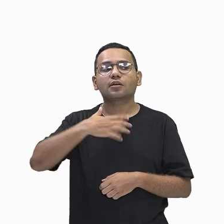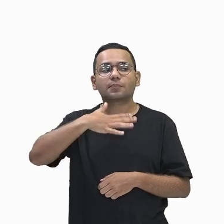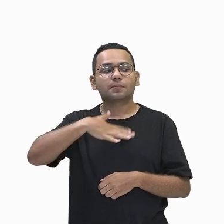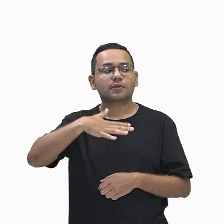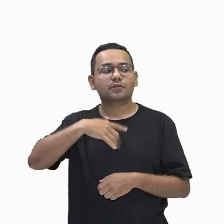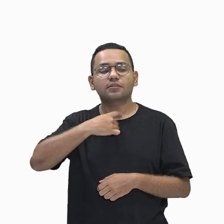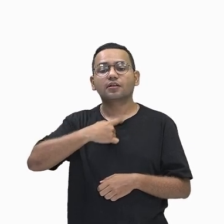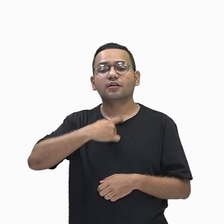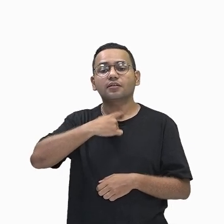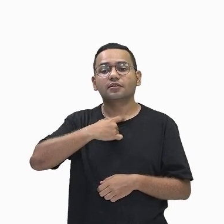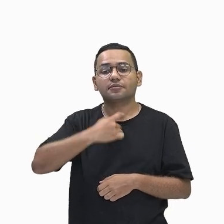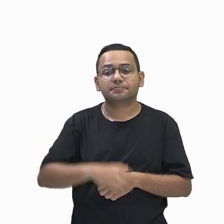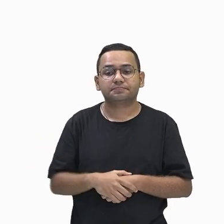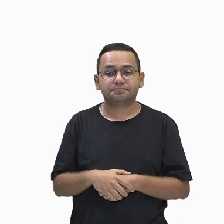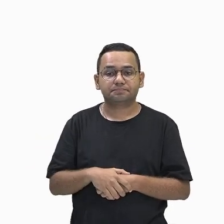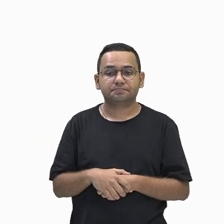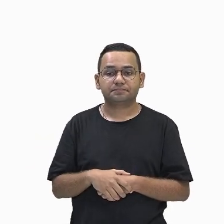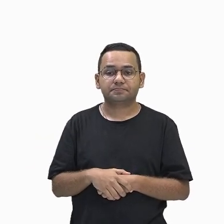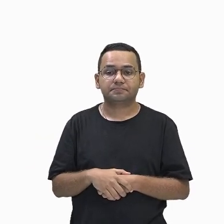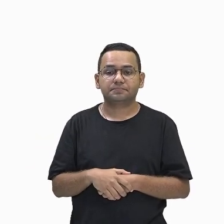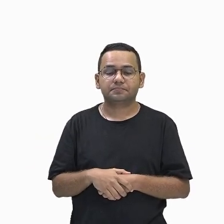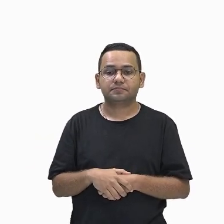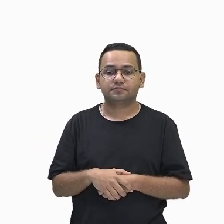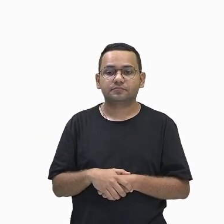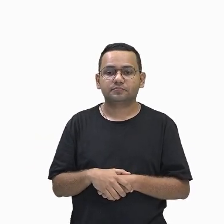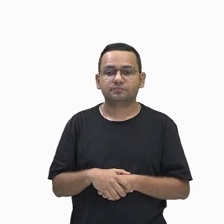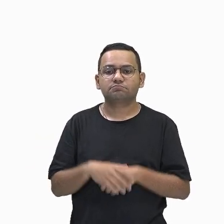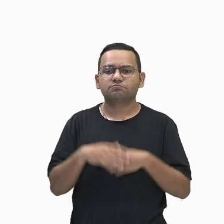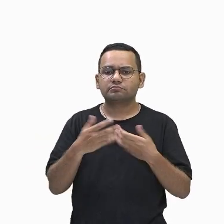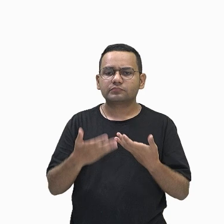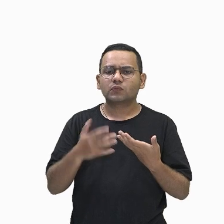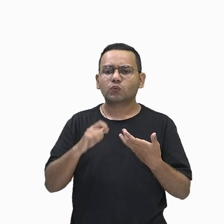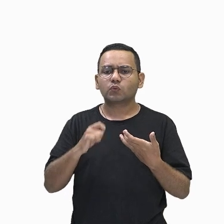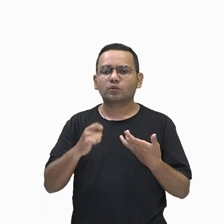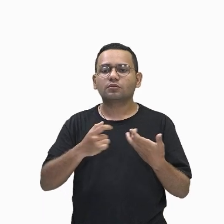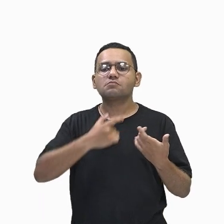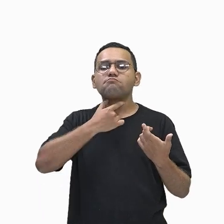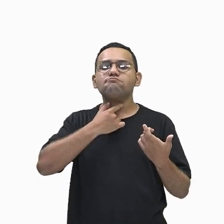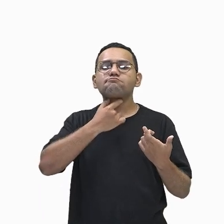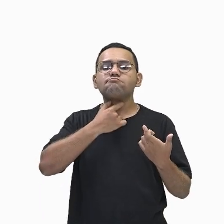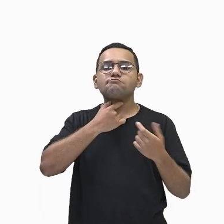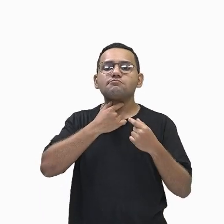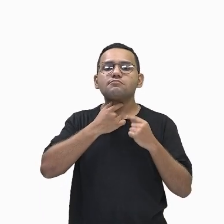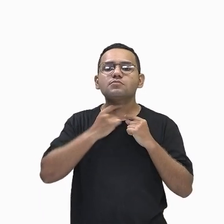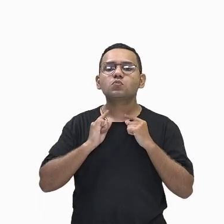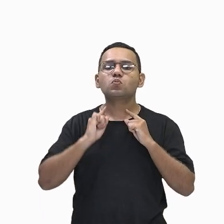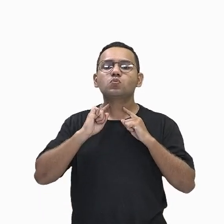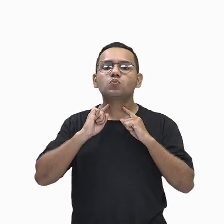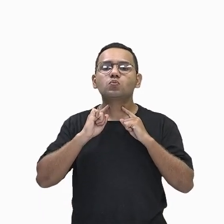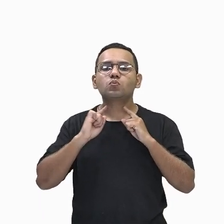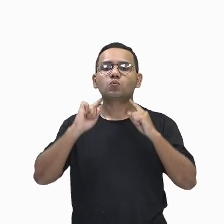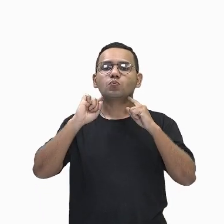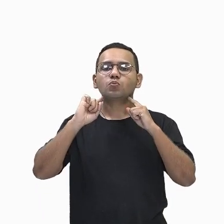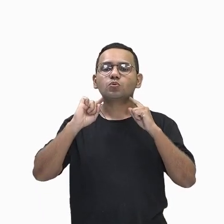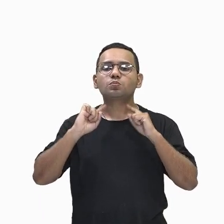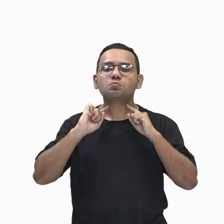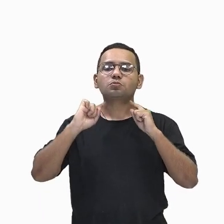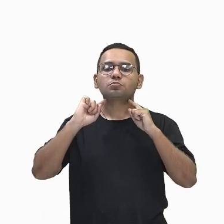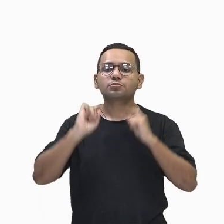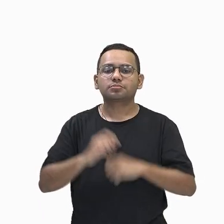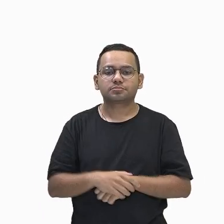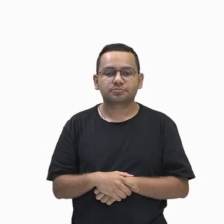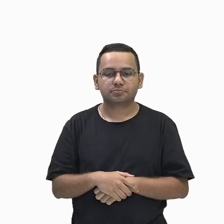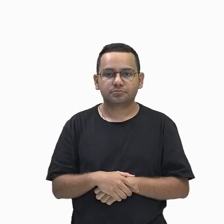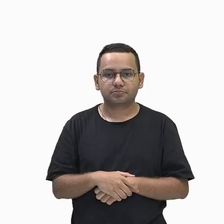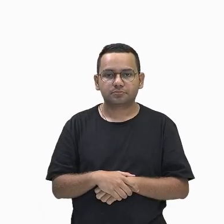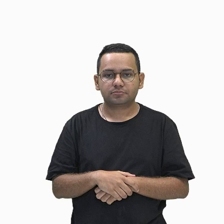bom? No nosso pescoço. E as paratireoides, porque elas estão junto delas, né? São 4 glândulas, eu vou destacar para vocês,